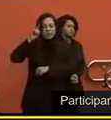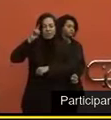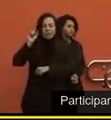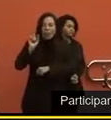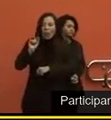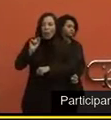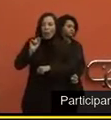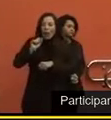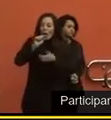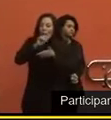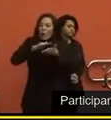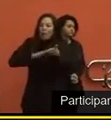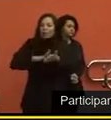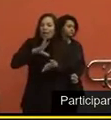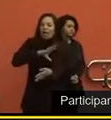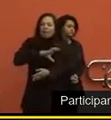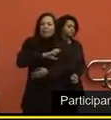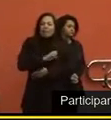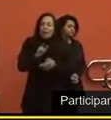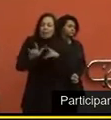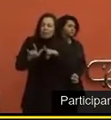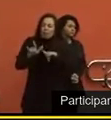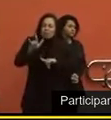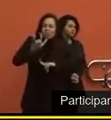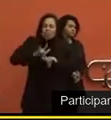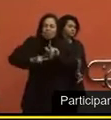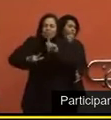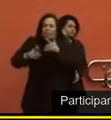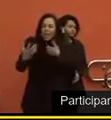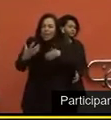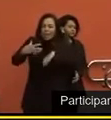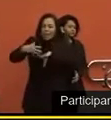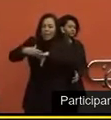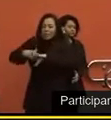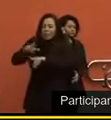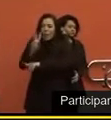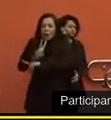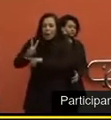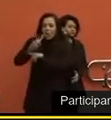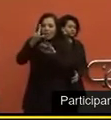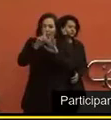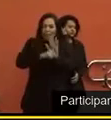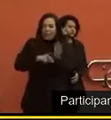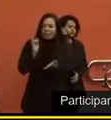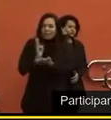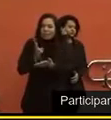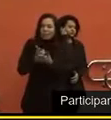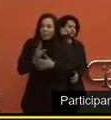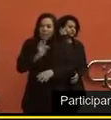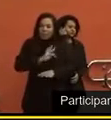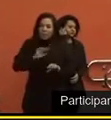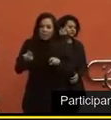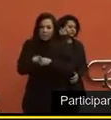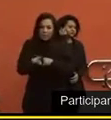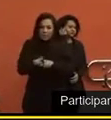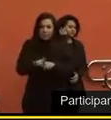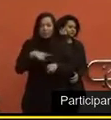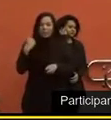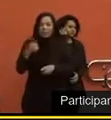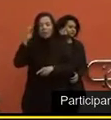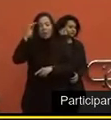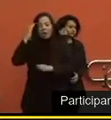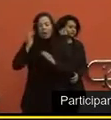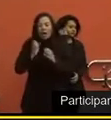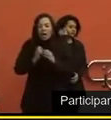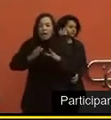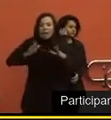um exercício de amor e empatia, sem evidentemente descuidar das leis e da técnica, que estejamos abertos para compreender